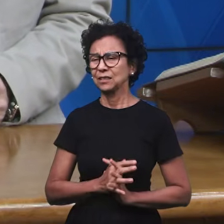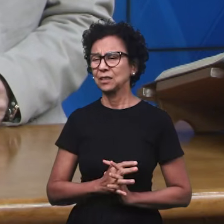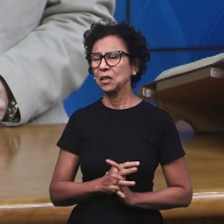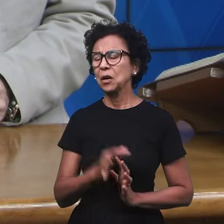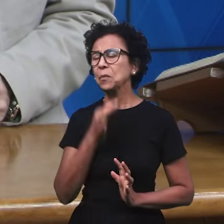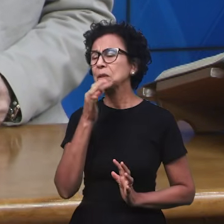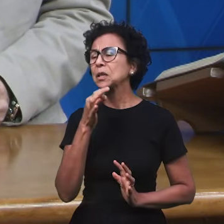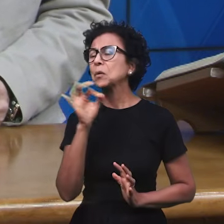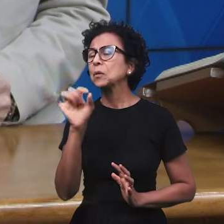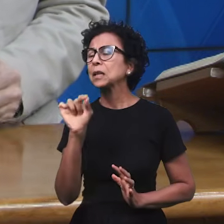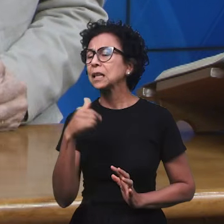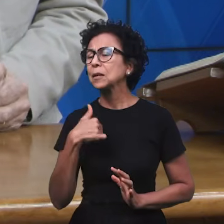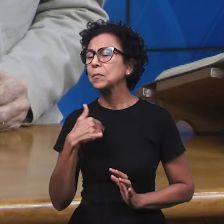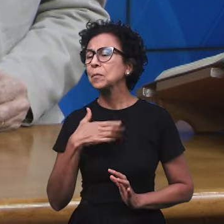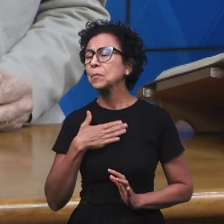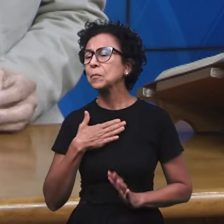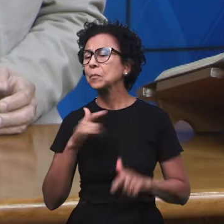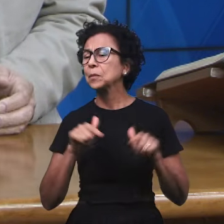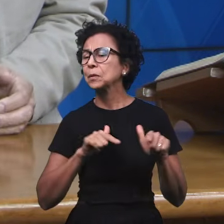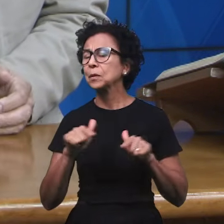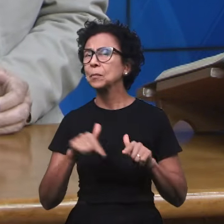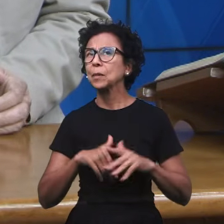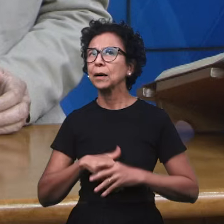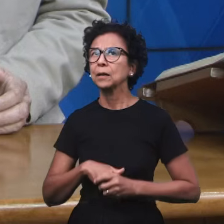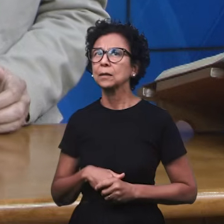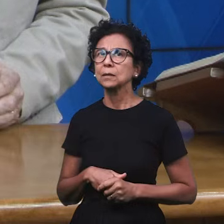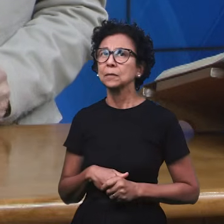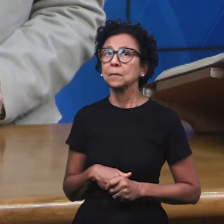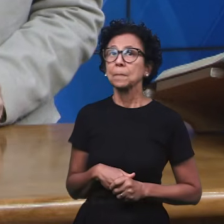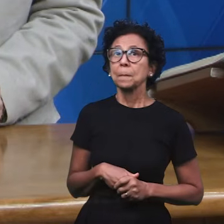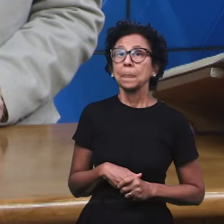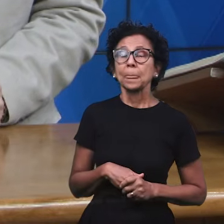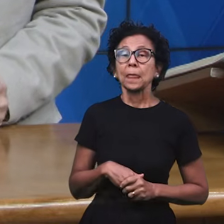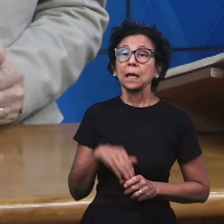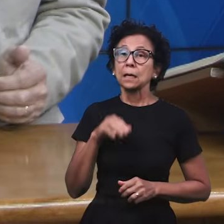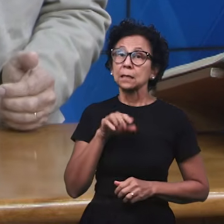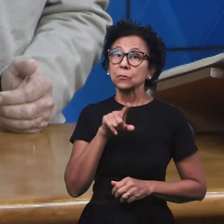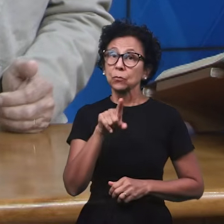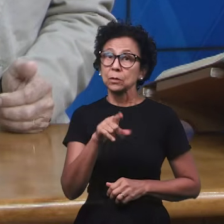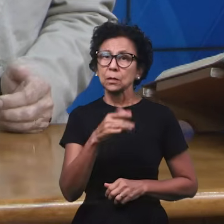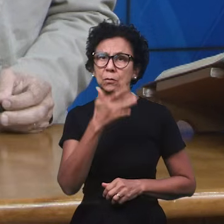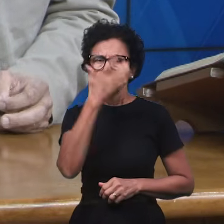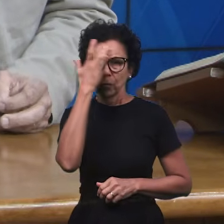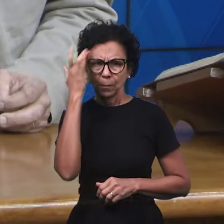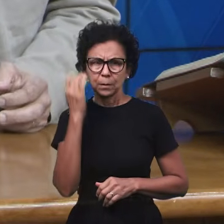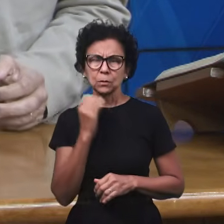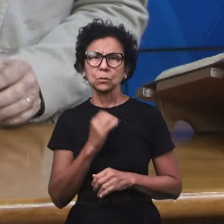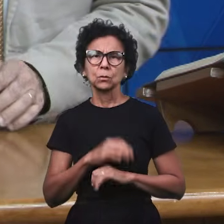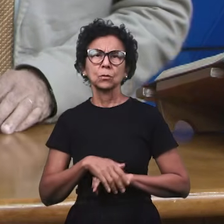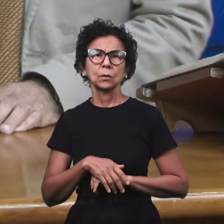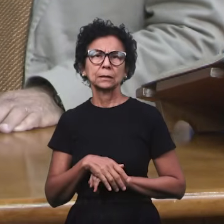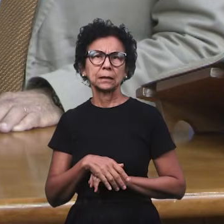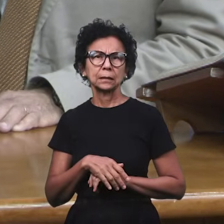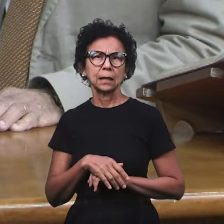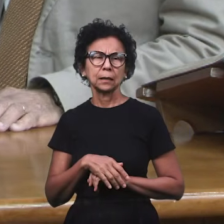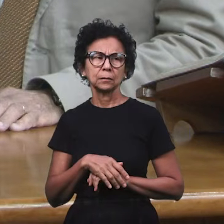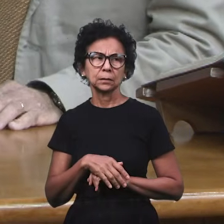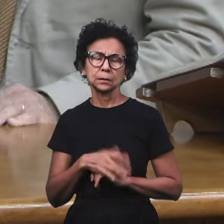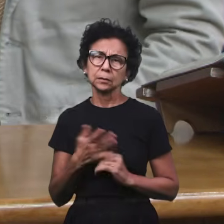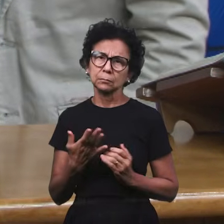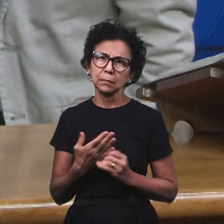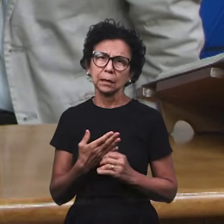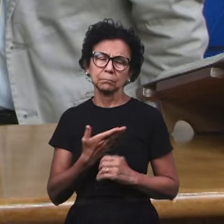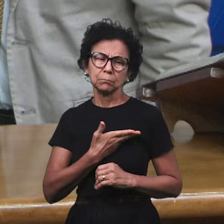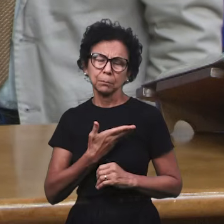bom. Você tem uma pessoa mais próxima, olha, eu fiz esse trabalho, como é que está para você me corrigir? Mas não busque elogios. O